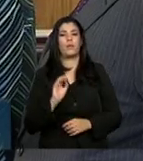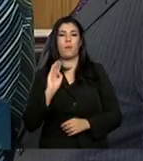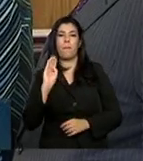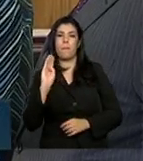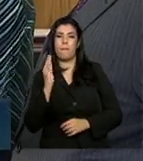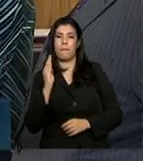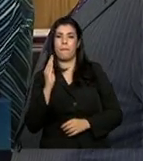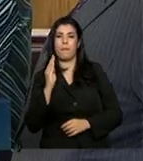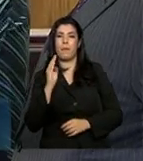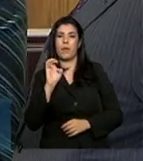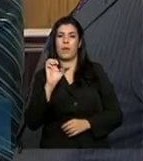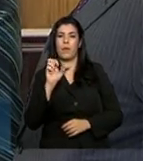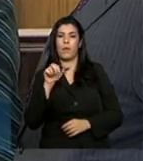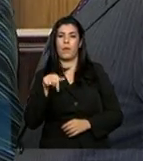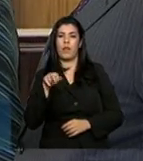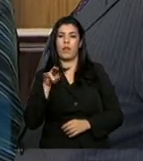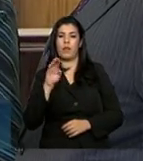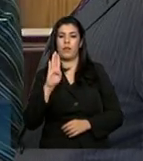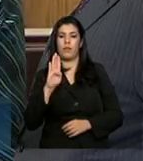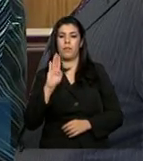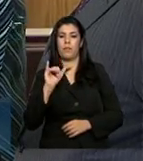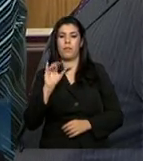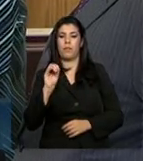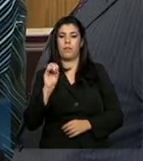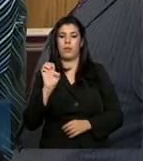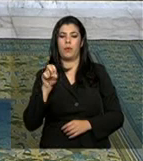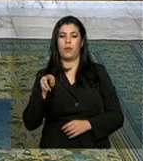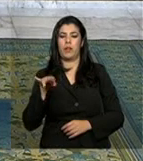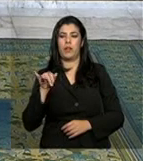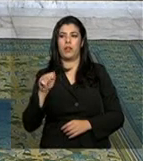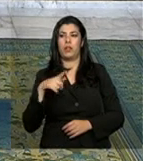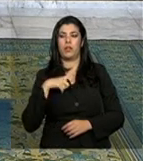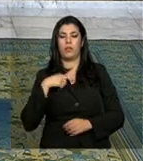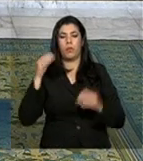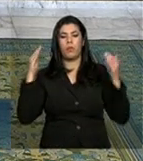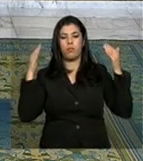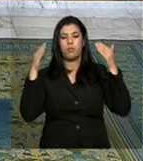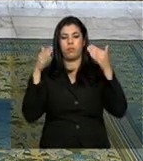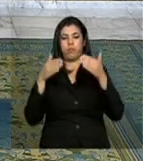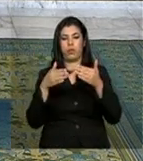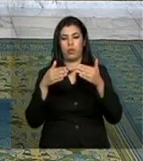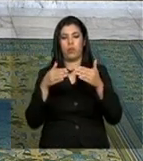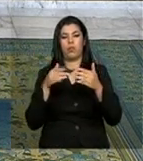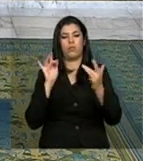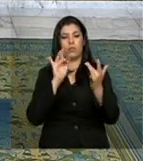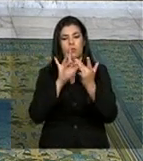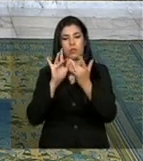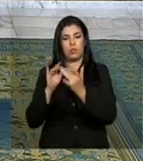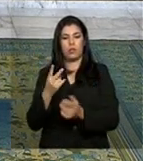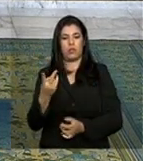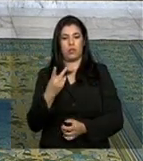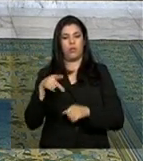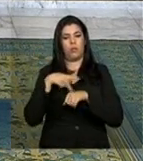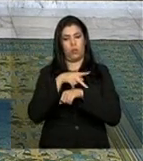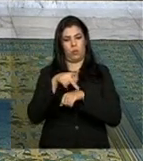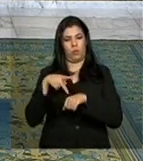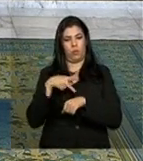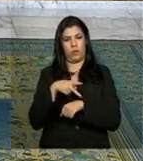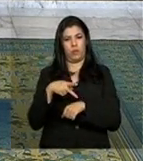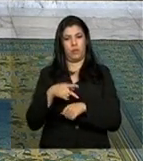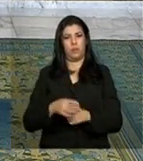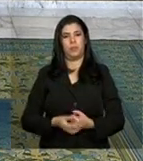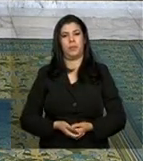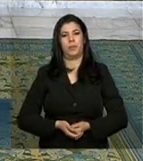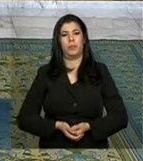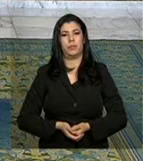o meio ambiente aparecem como alvos potenciais da integração dos dois países.